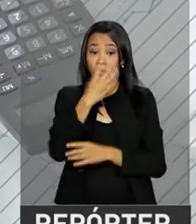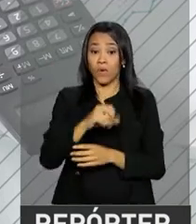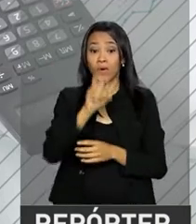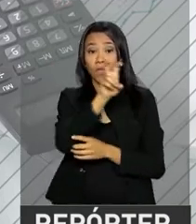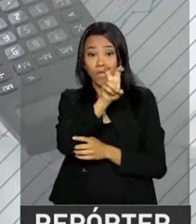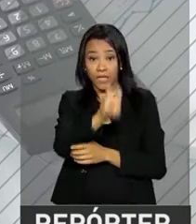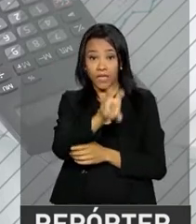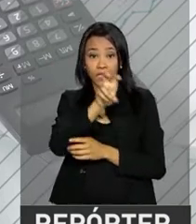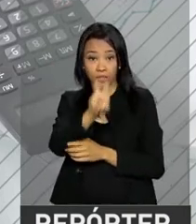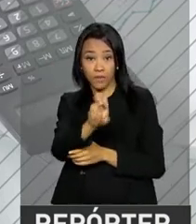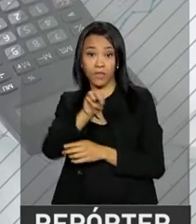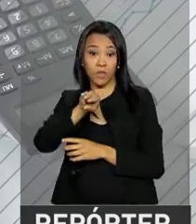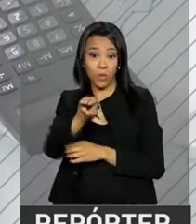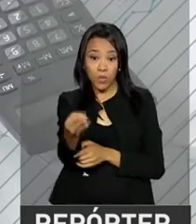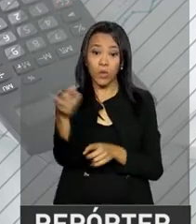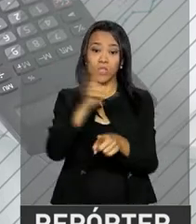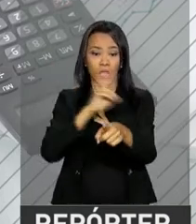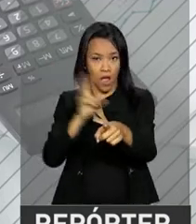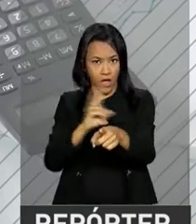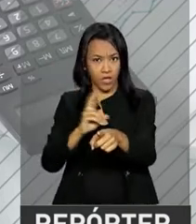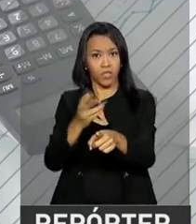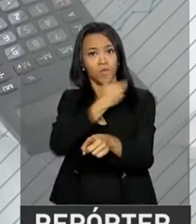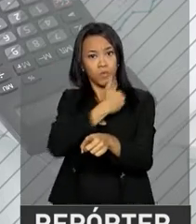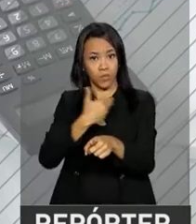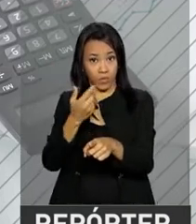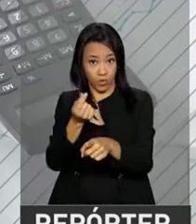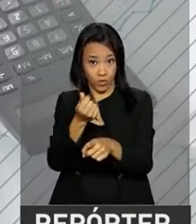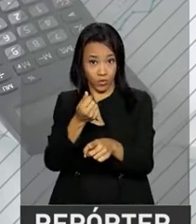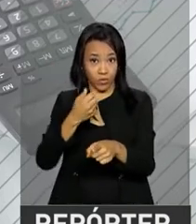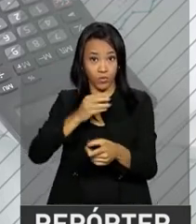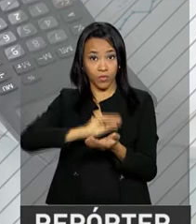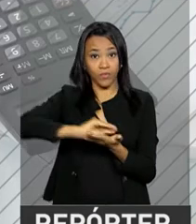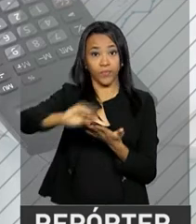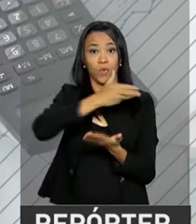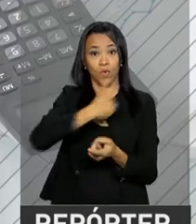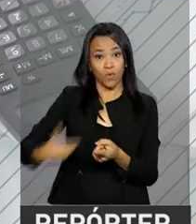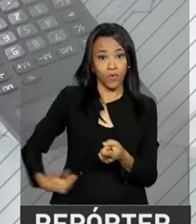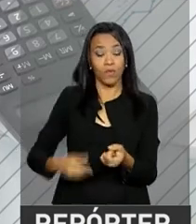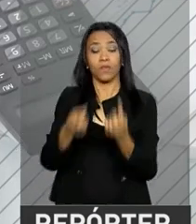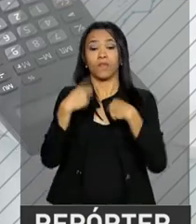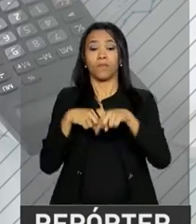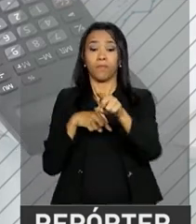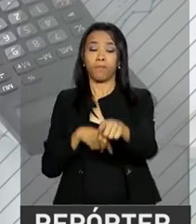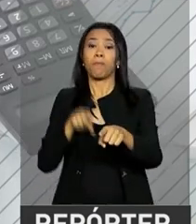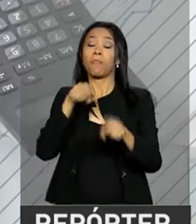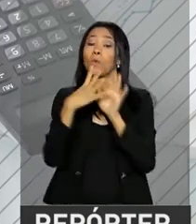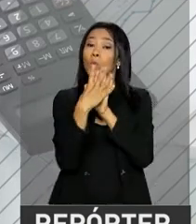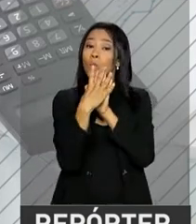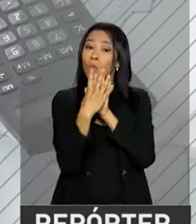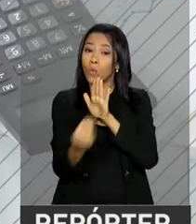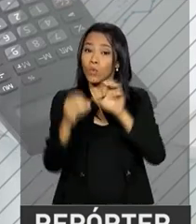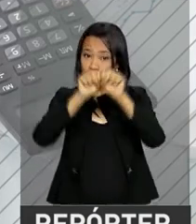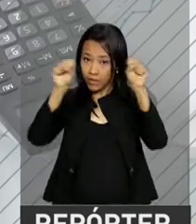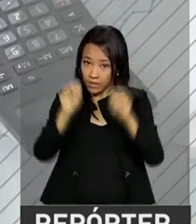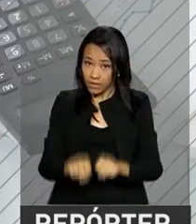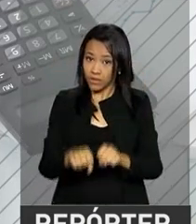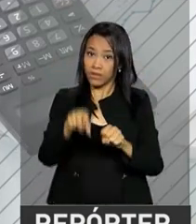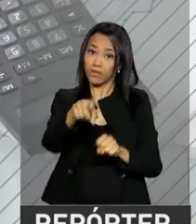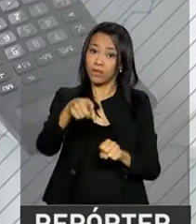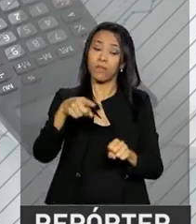reais para os cofres públicos criado por meio da lei geral da micro e pequena empresa o sistema reduz a carga tributária